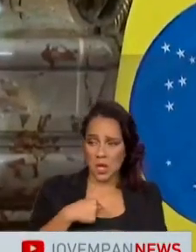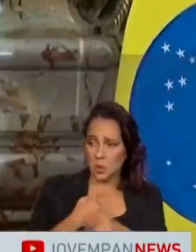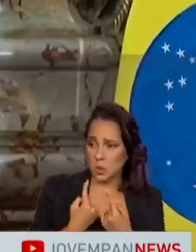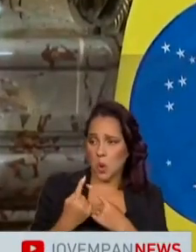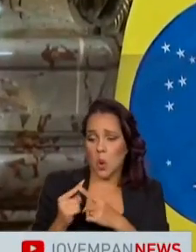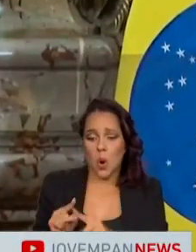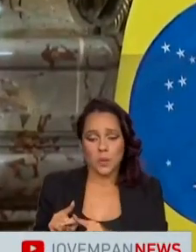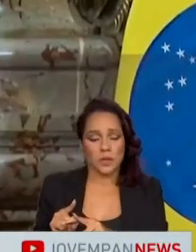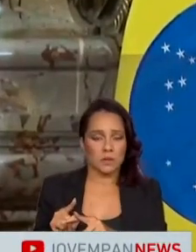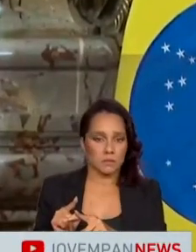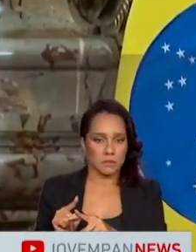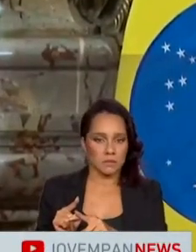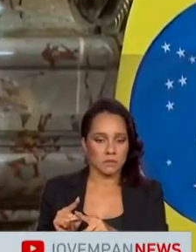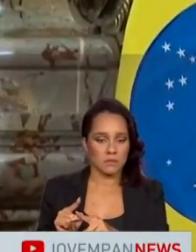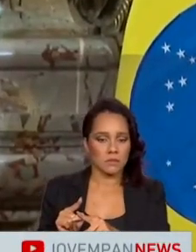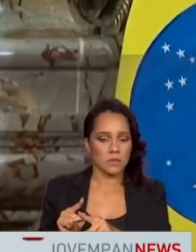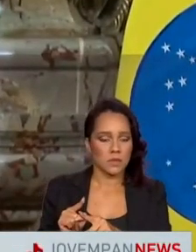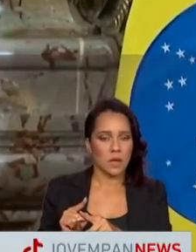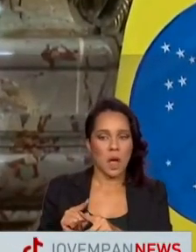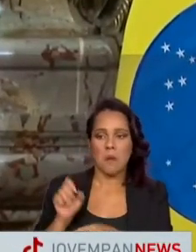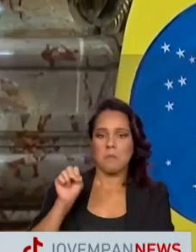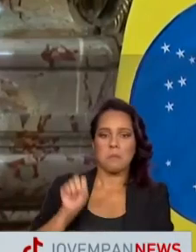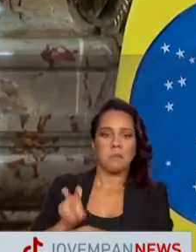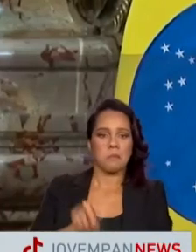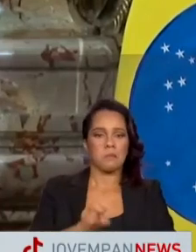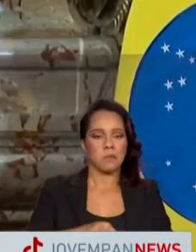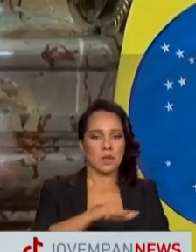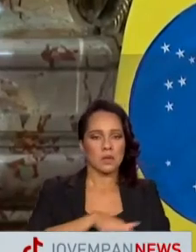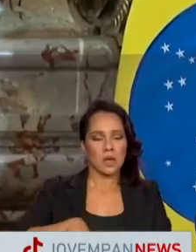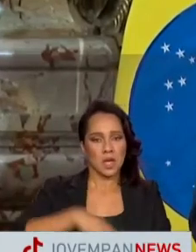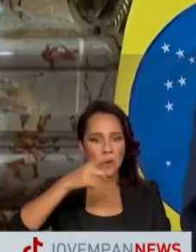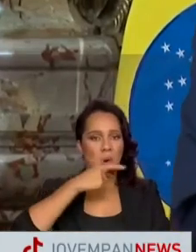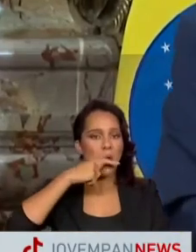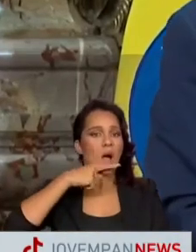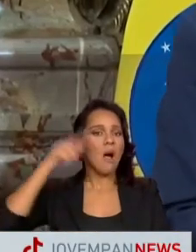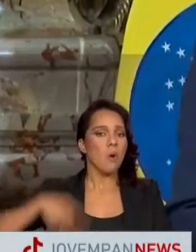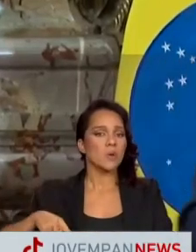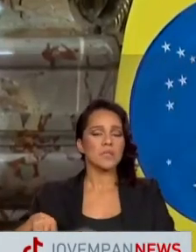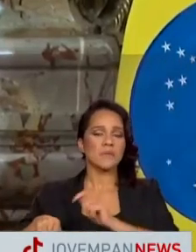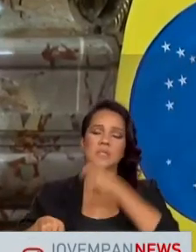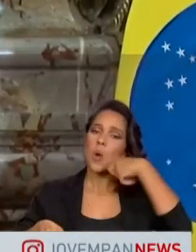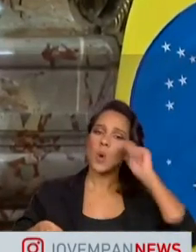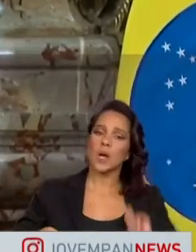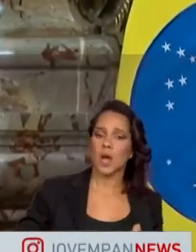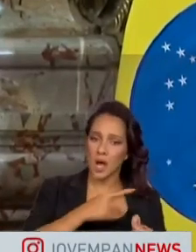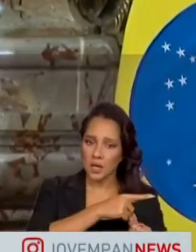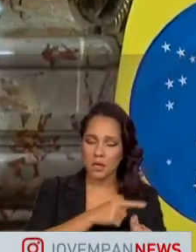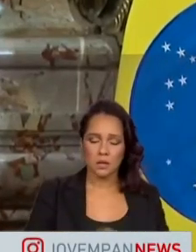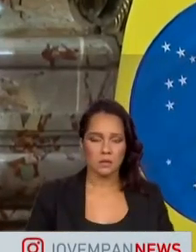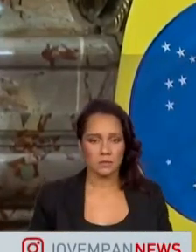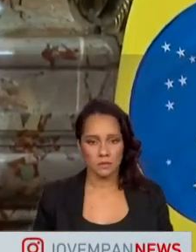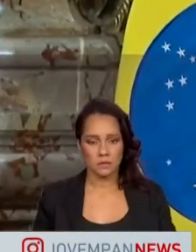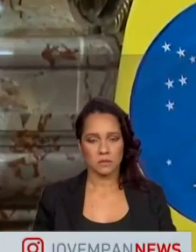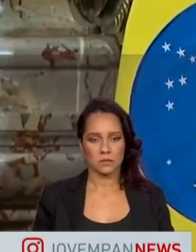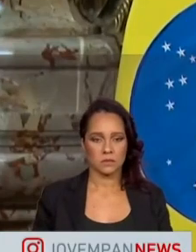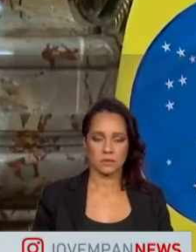contra. Assim como estou em contra. A ocupação territorial como a Rússia fez da Ucrânia. De la ocupação territorial